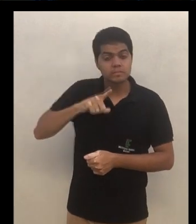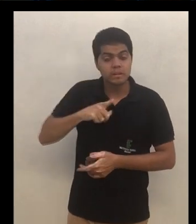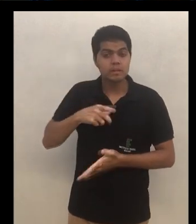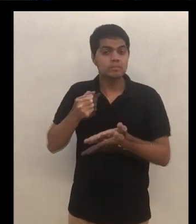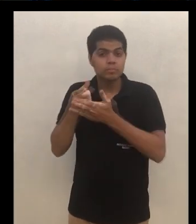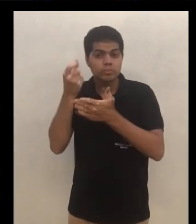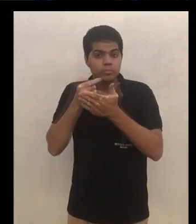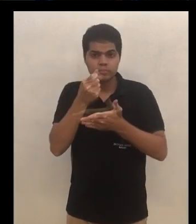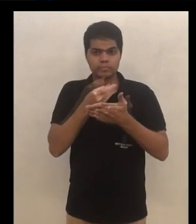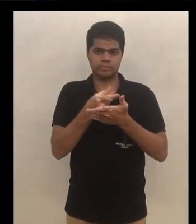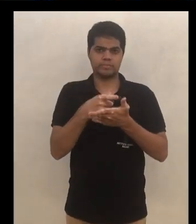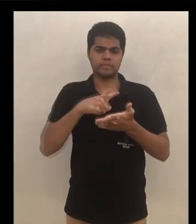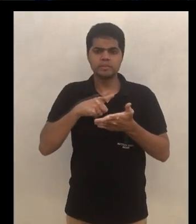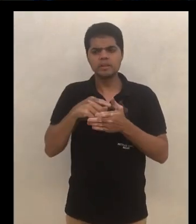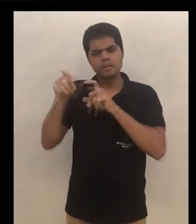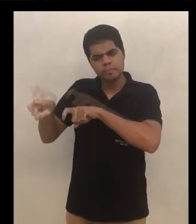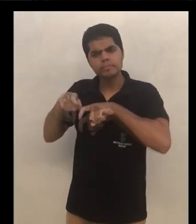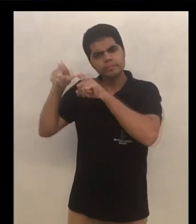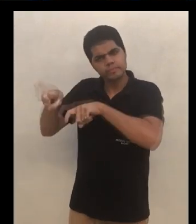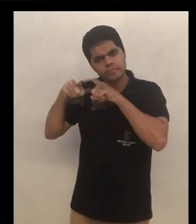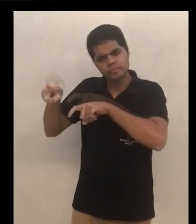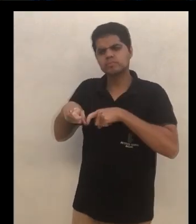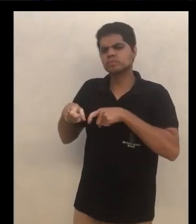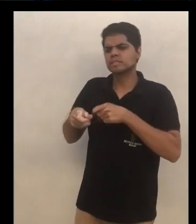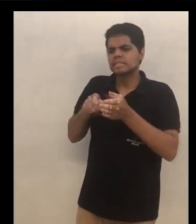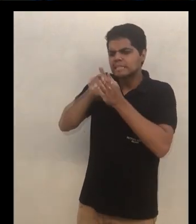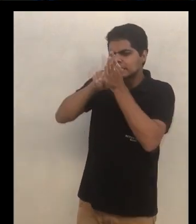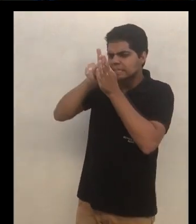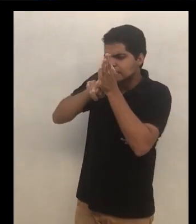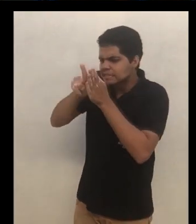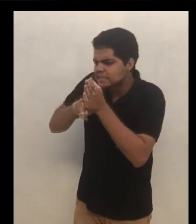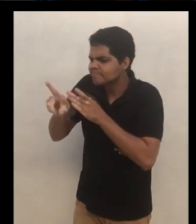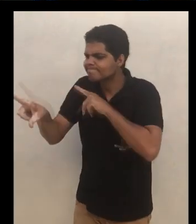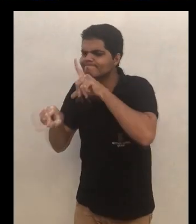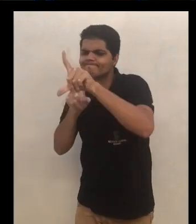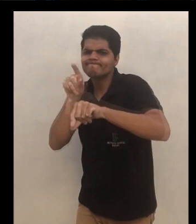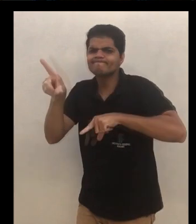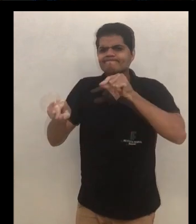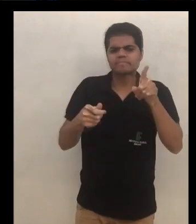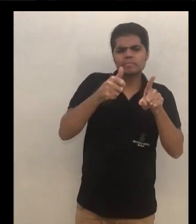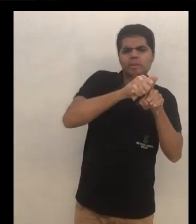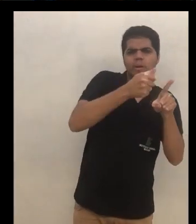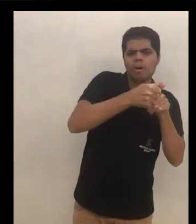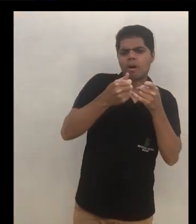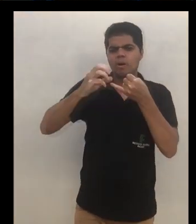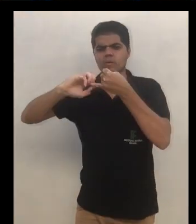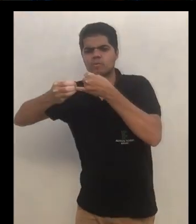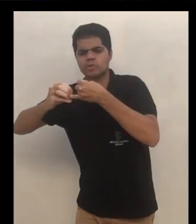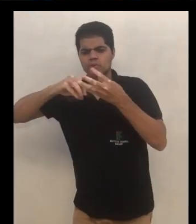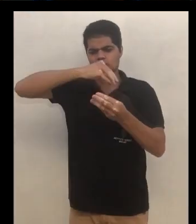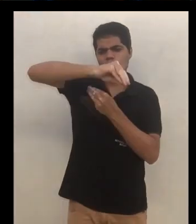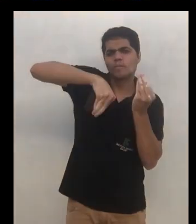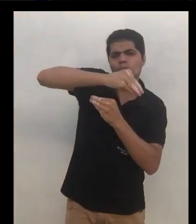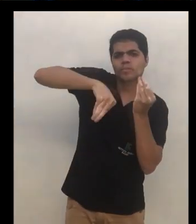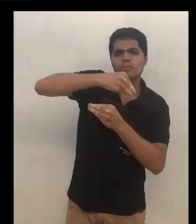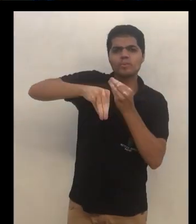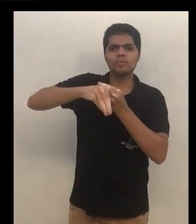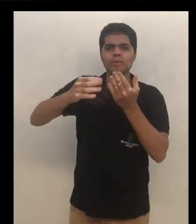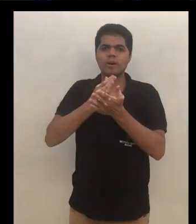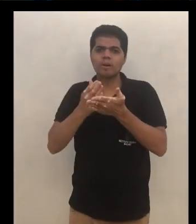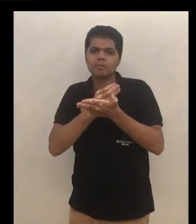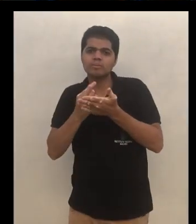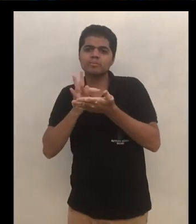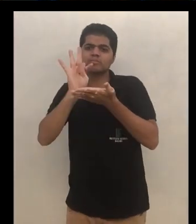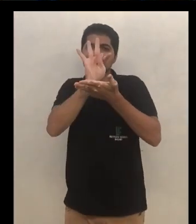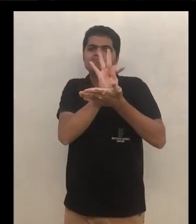gente, alternativas, tá? Para substituir o milho e a soja, que é o casamento perfeito, mas tem a questão de muitos serem